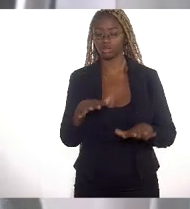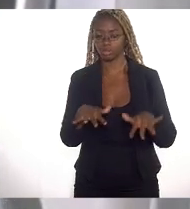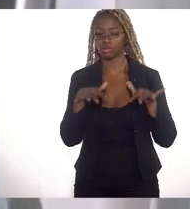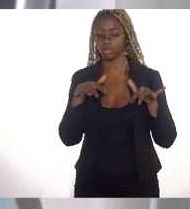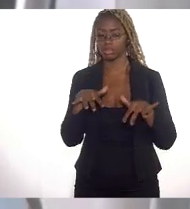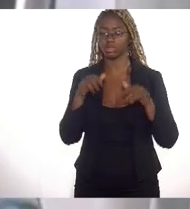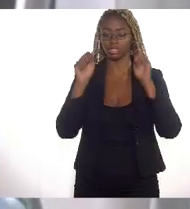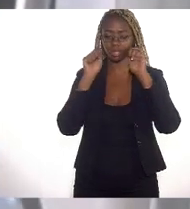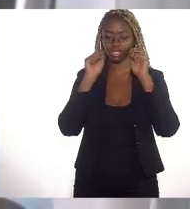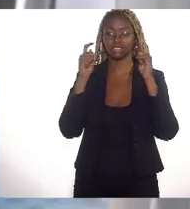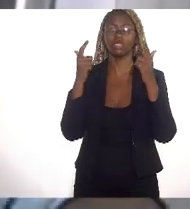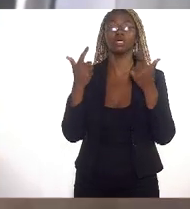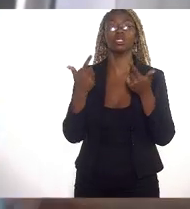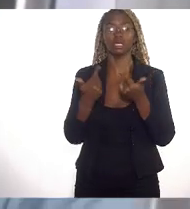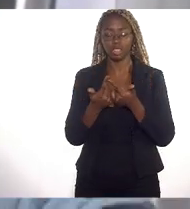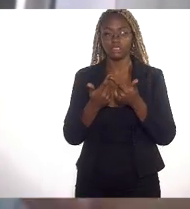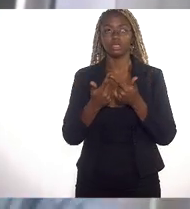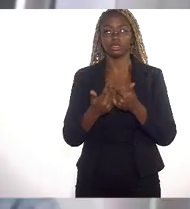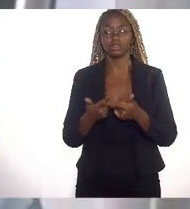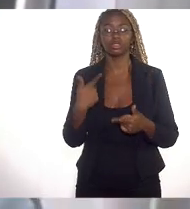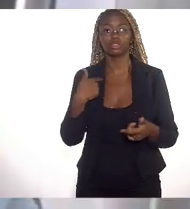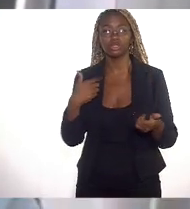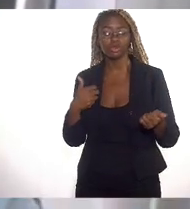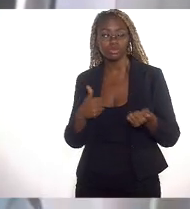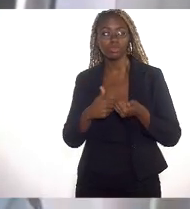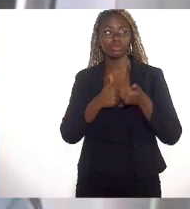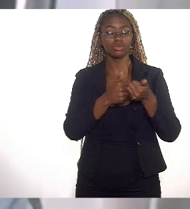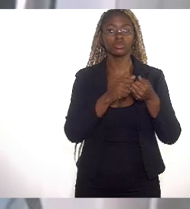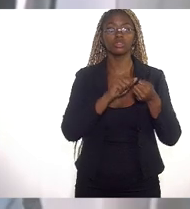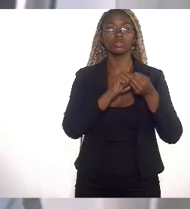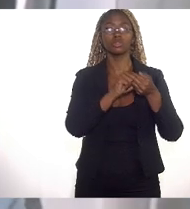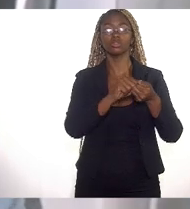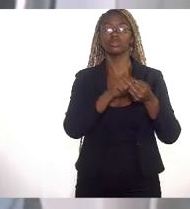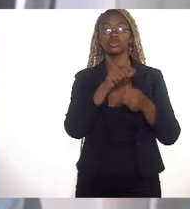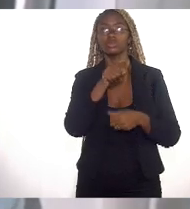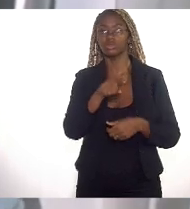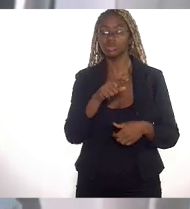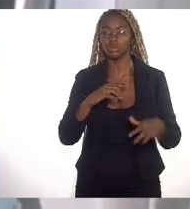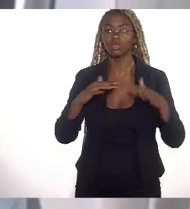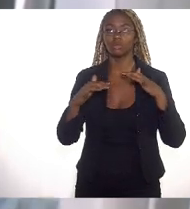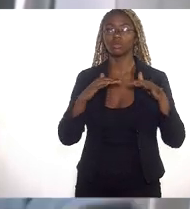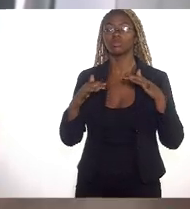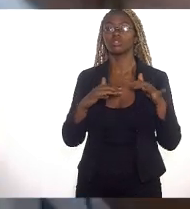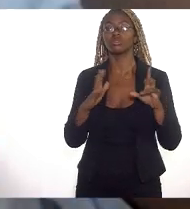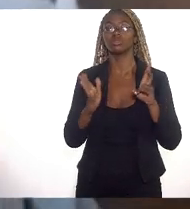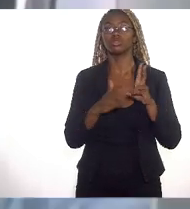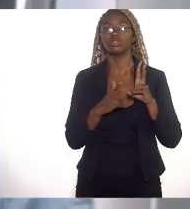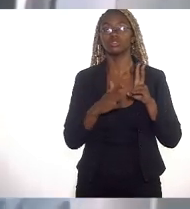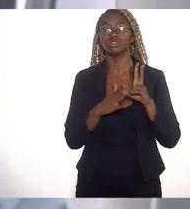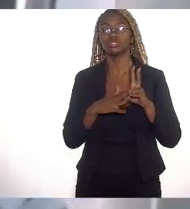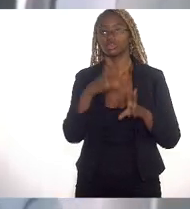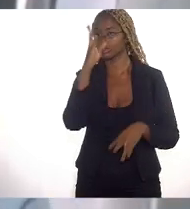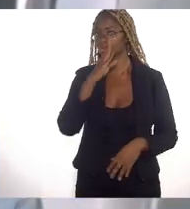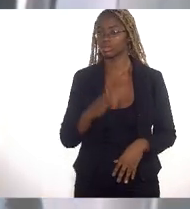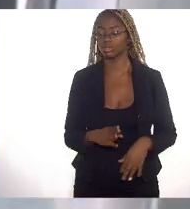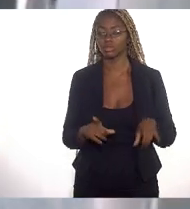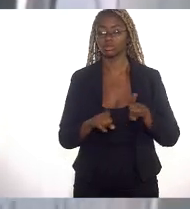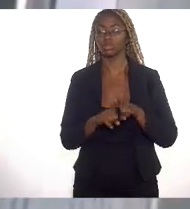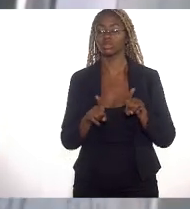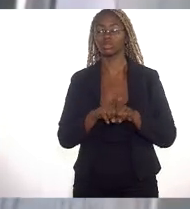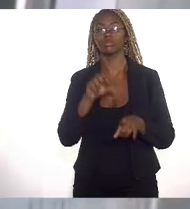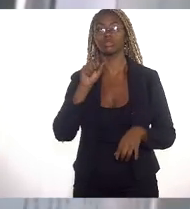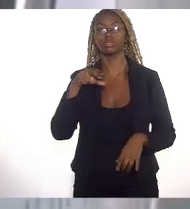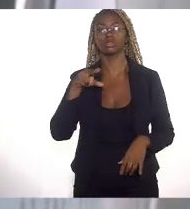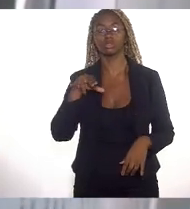Parlamento do Estado do Rio de Janeiro, em solidariedade à articulação dos povos indígenas do Brasil, em solidariedade à Sônia Guajajara,